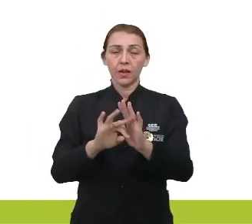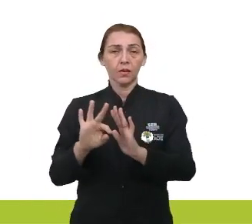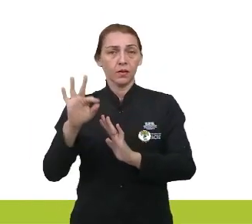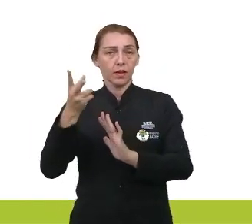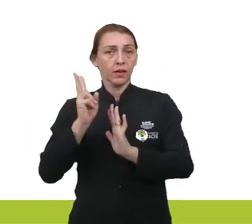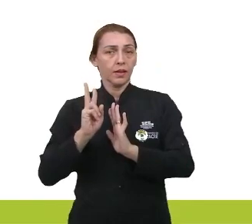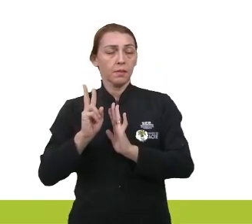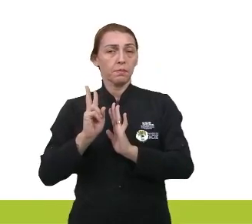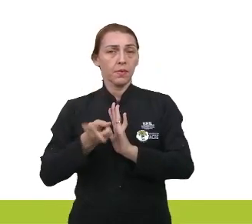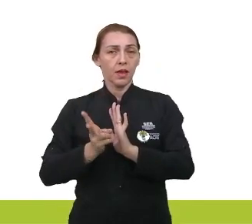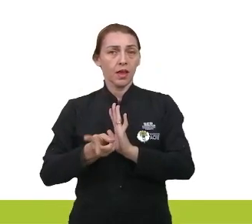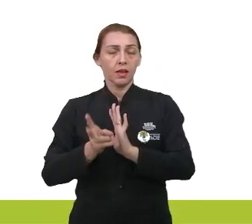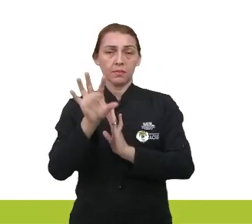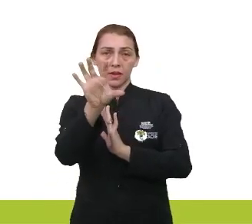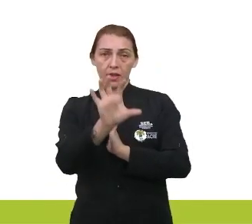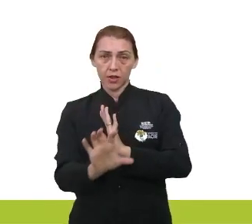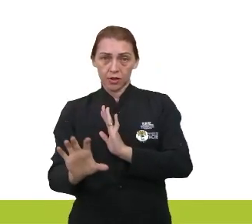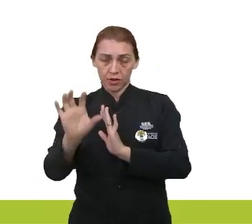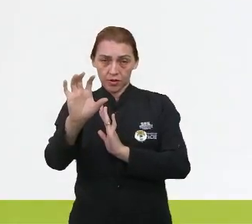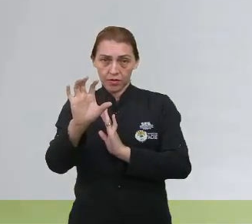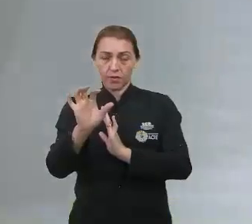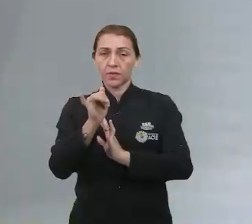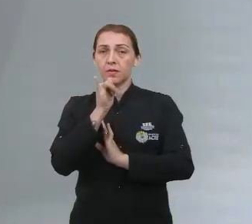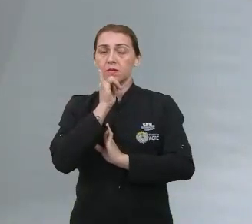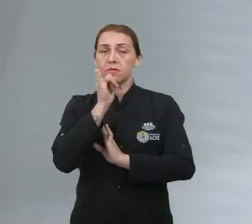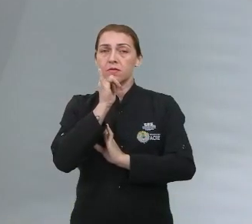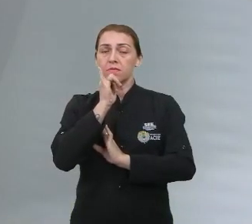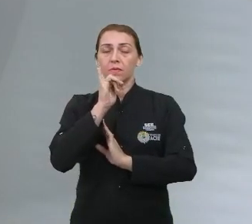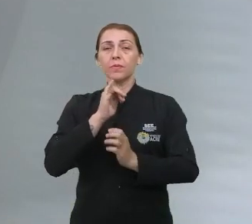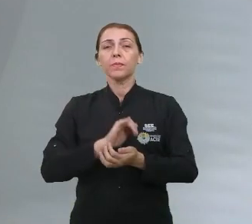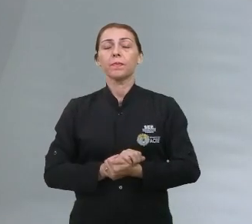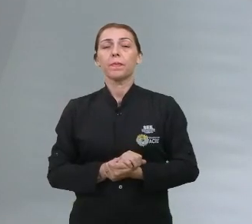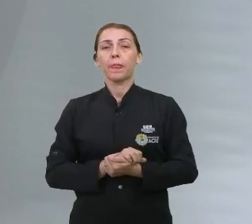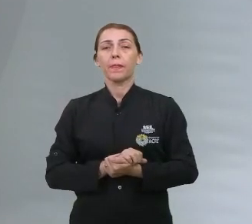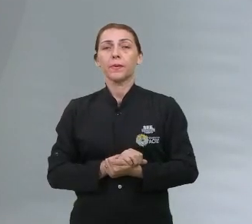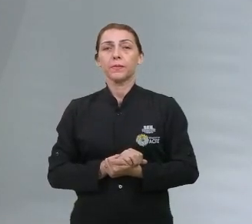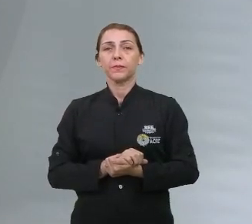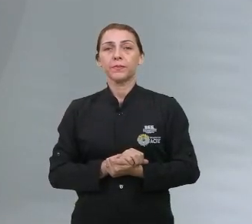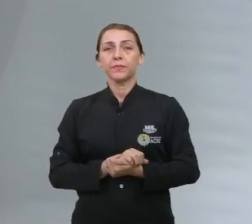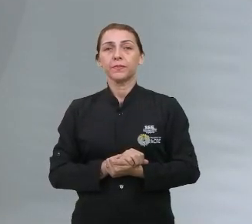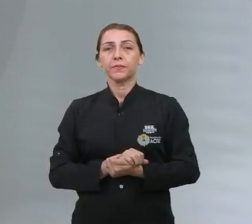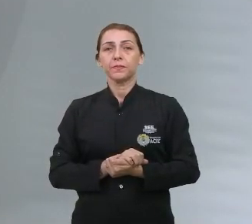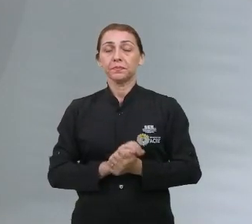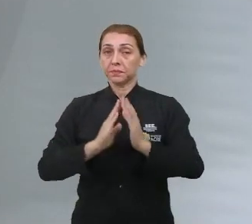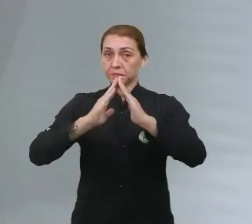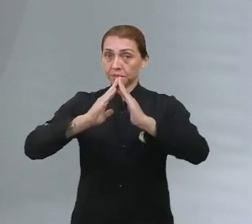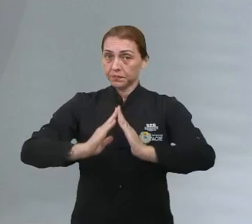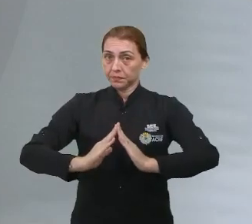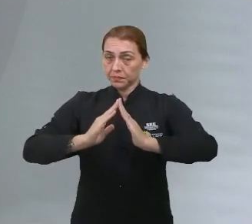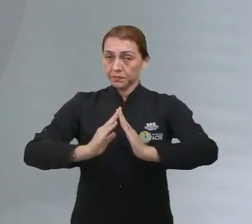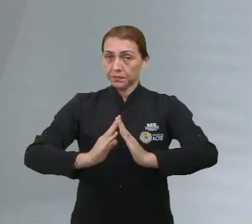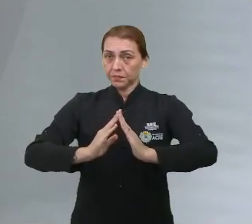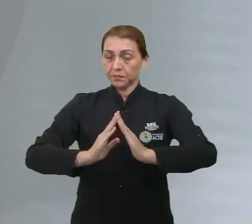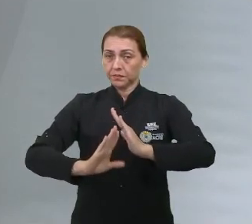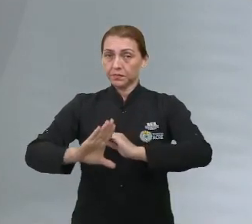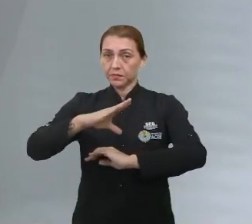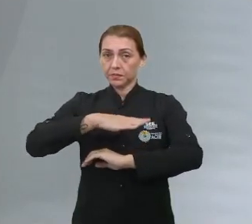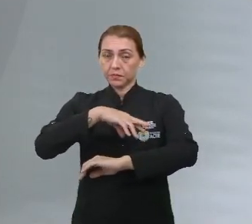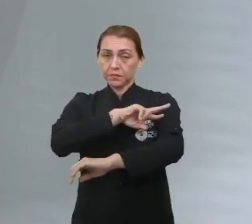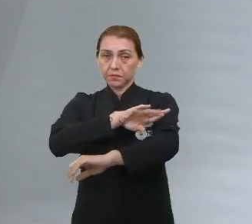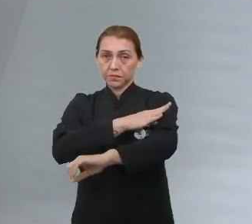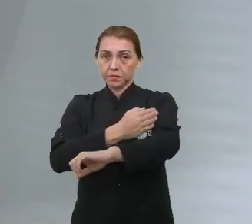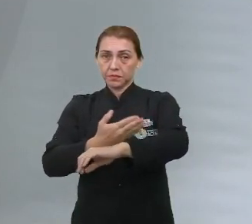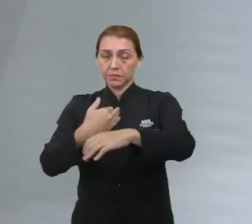ocorre entre regiões. Vamos pegar aqui um exemplo. Eu resido na cidade de Rio